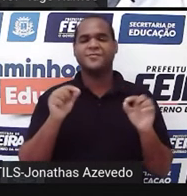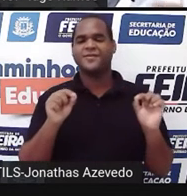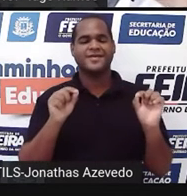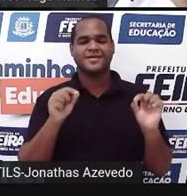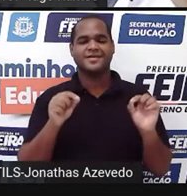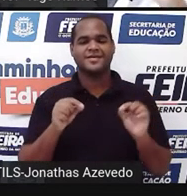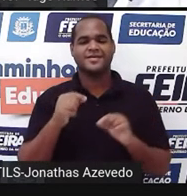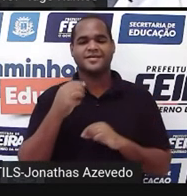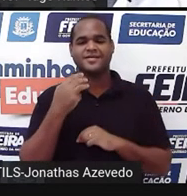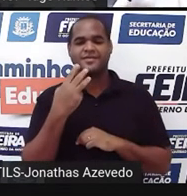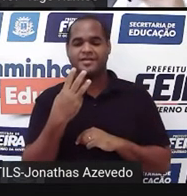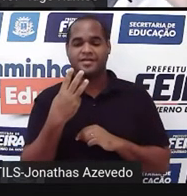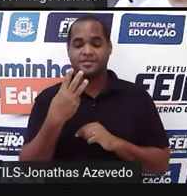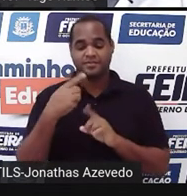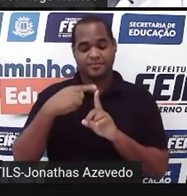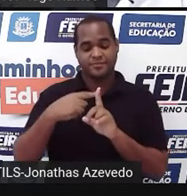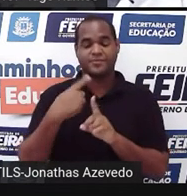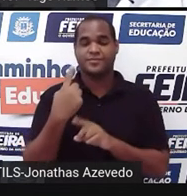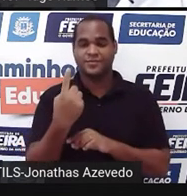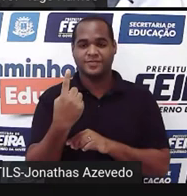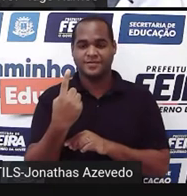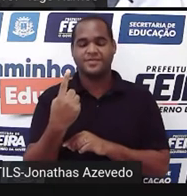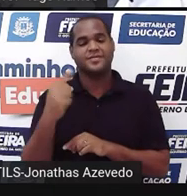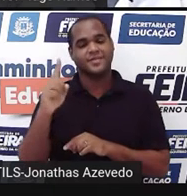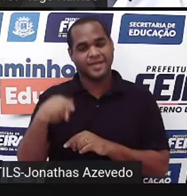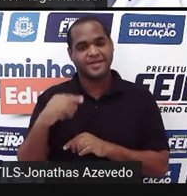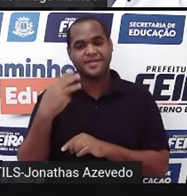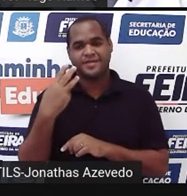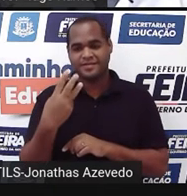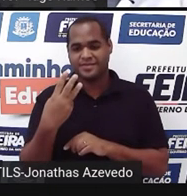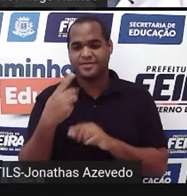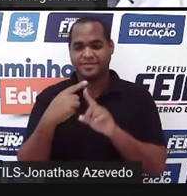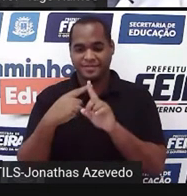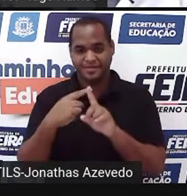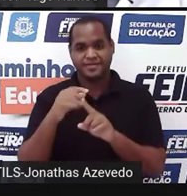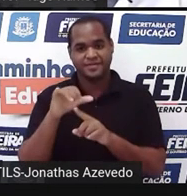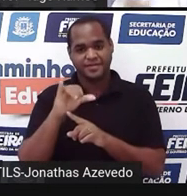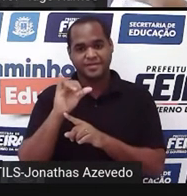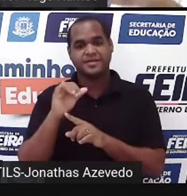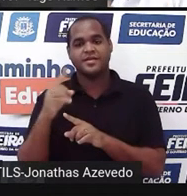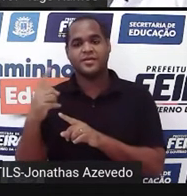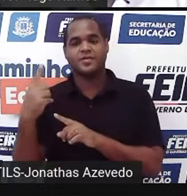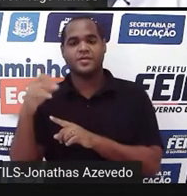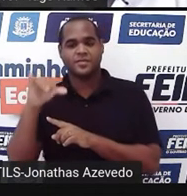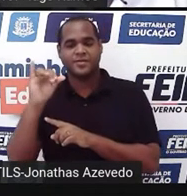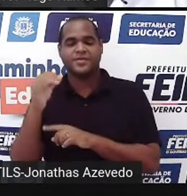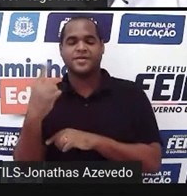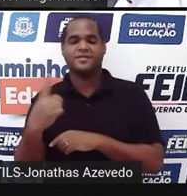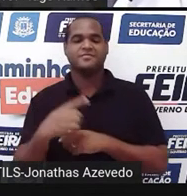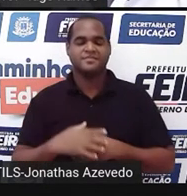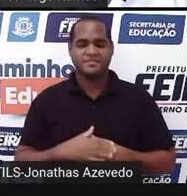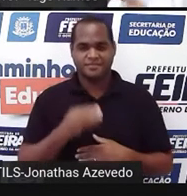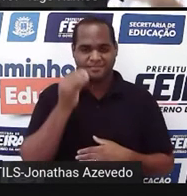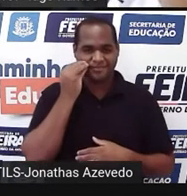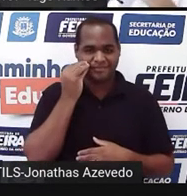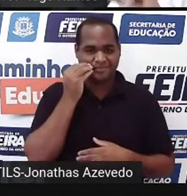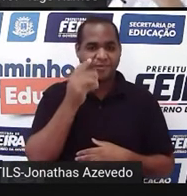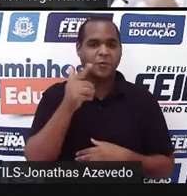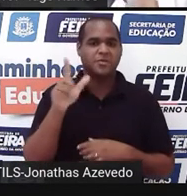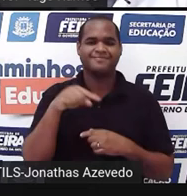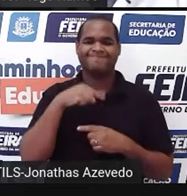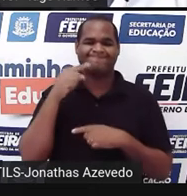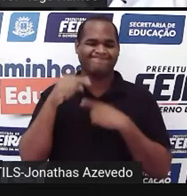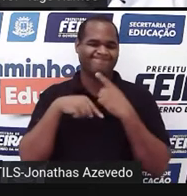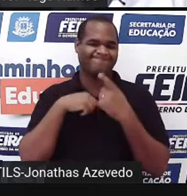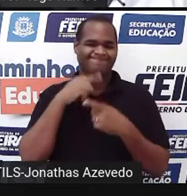aí três e um x = 3 e y = 1 Tá bom nós vamos testar aqui veio por quê que os